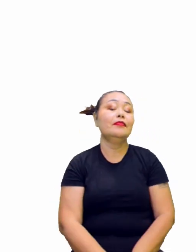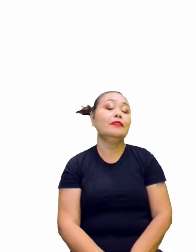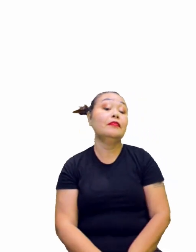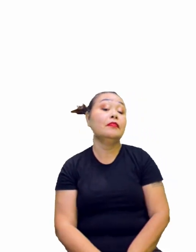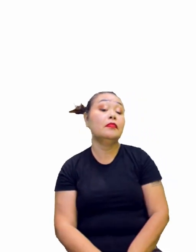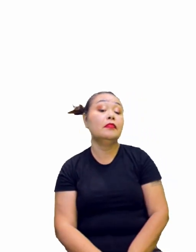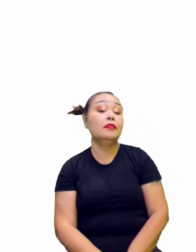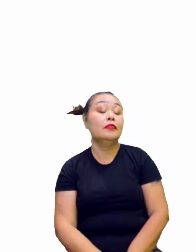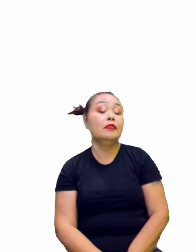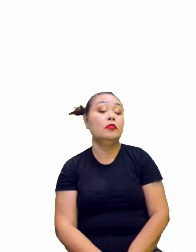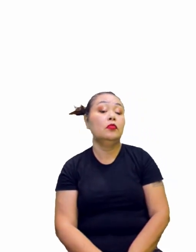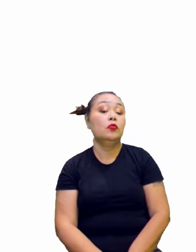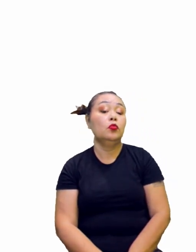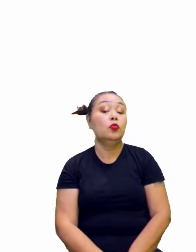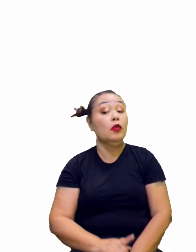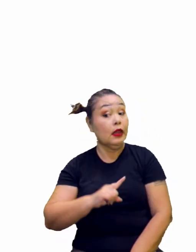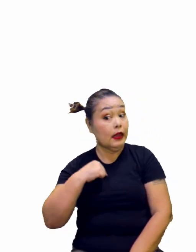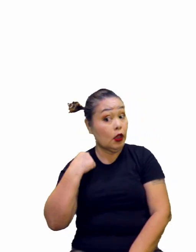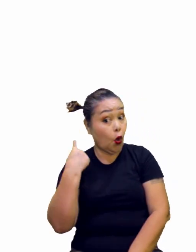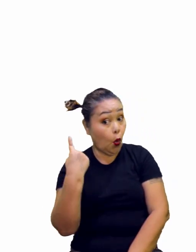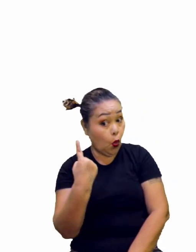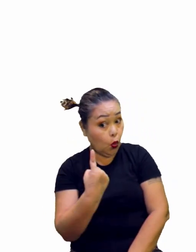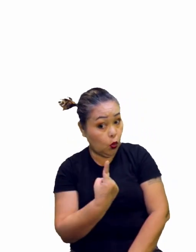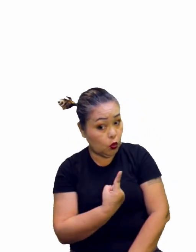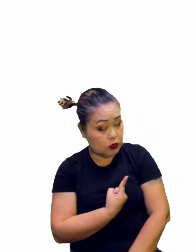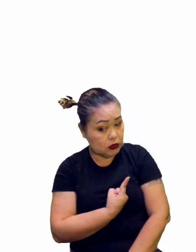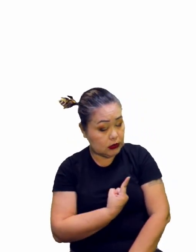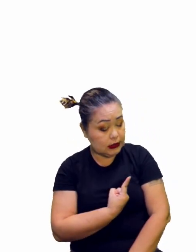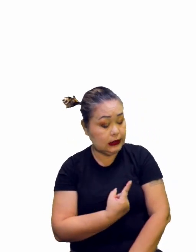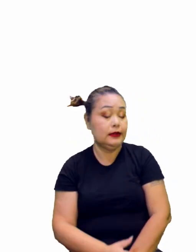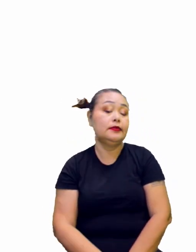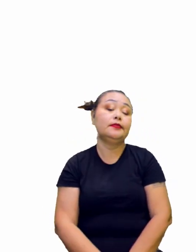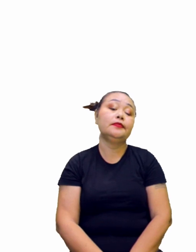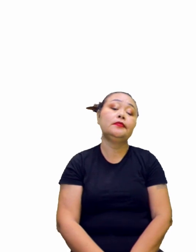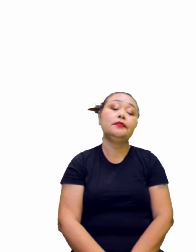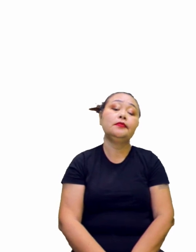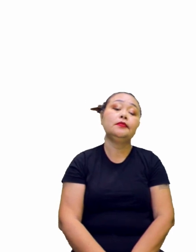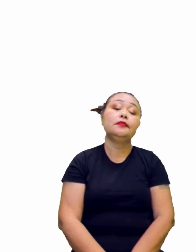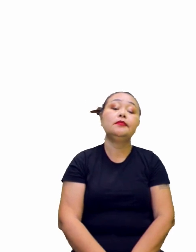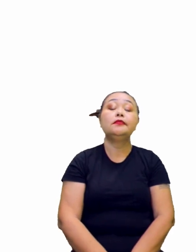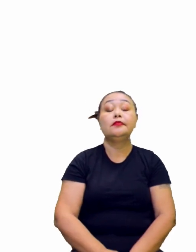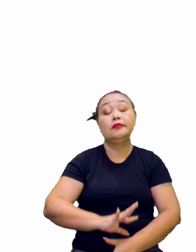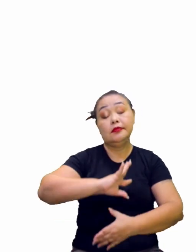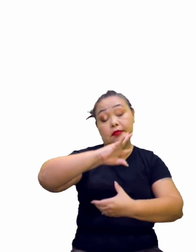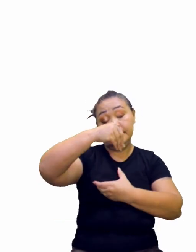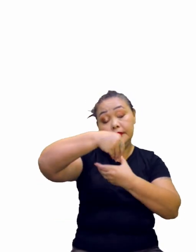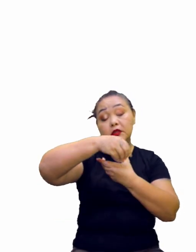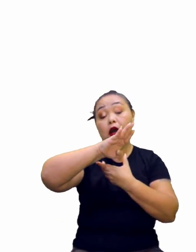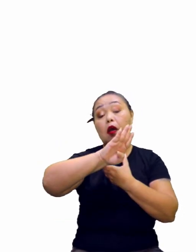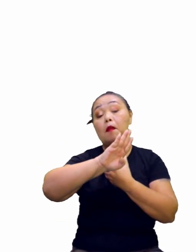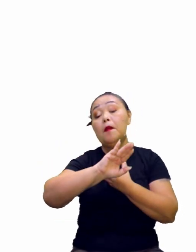E nós estamos no bioma amazônico,